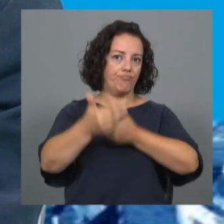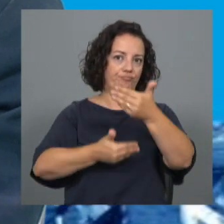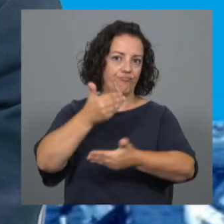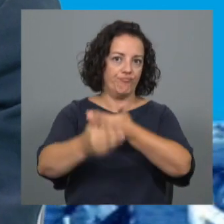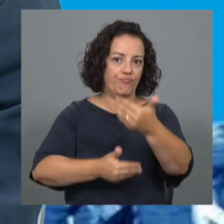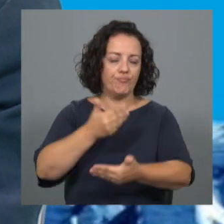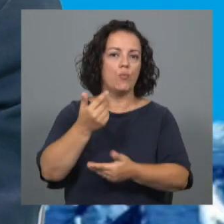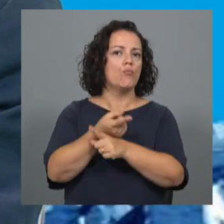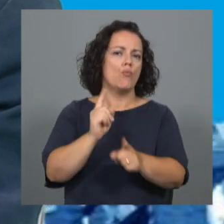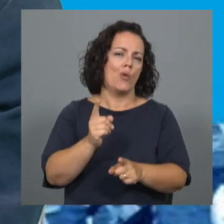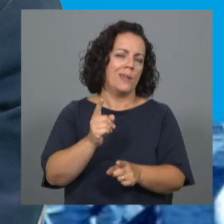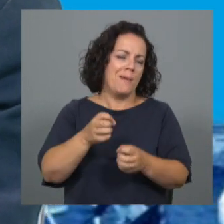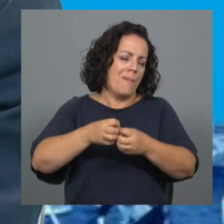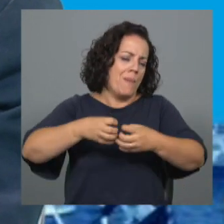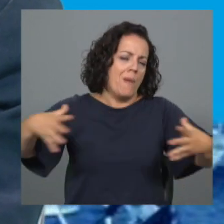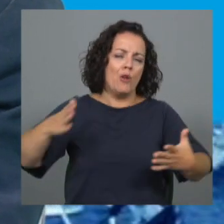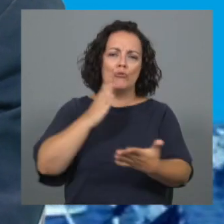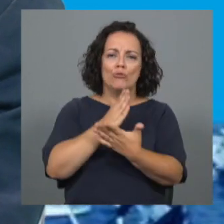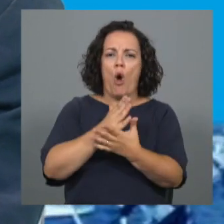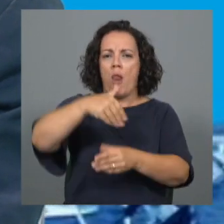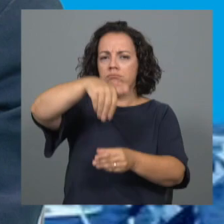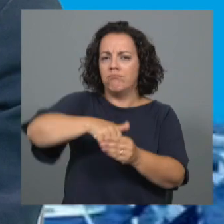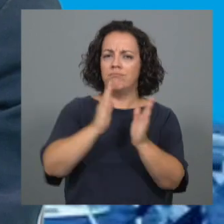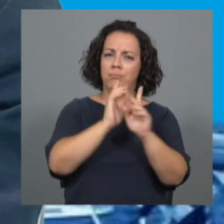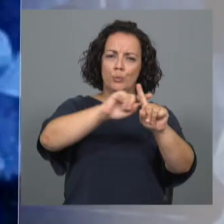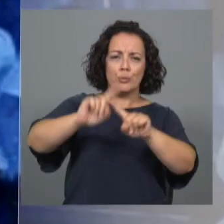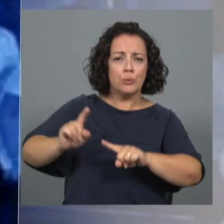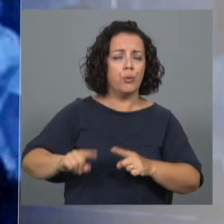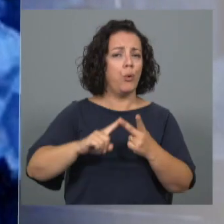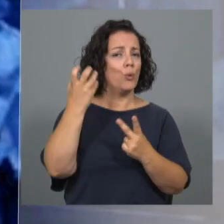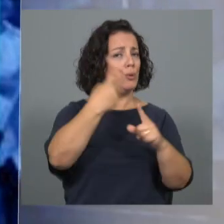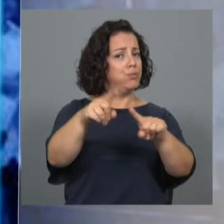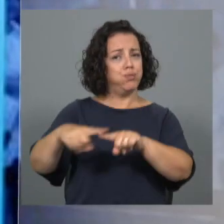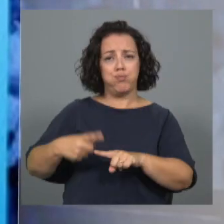escolas interculturais e interreligiosas. Agora, há uma realidade